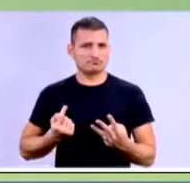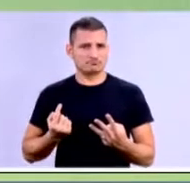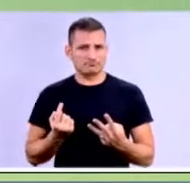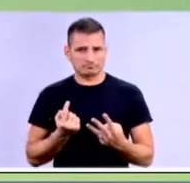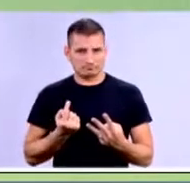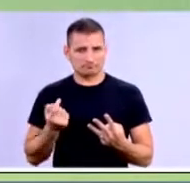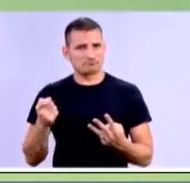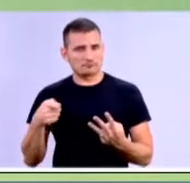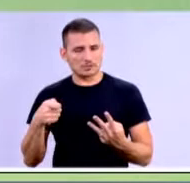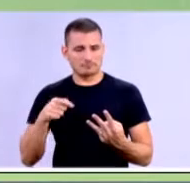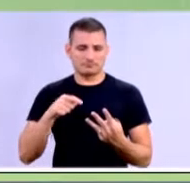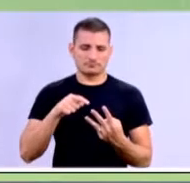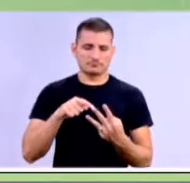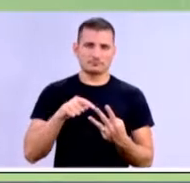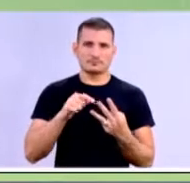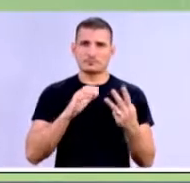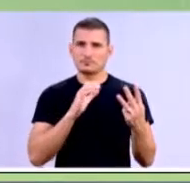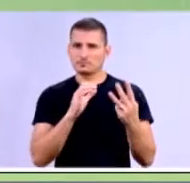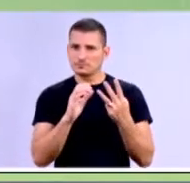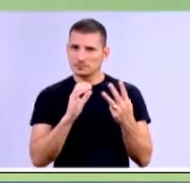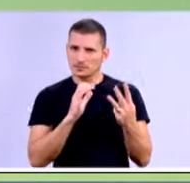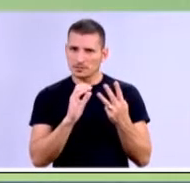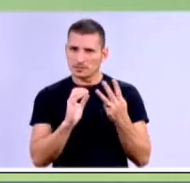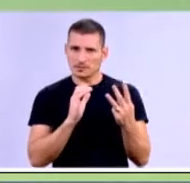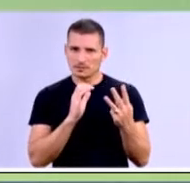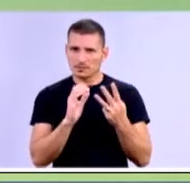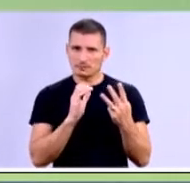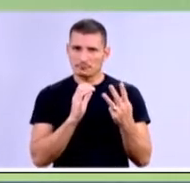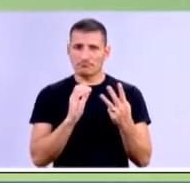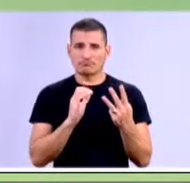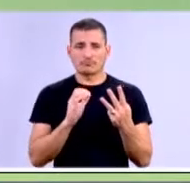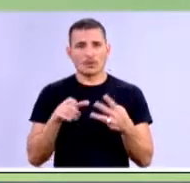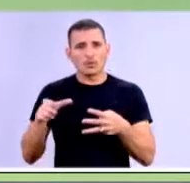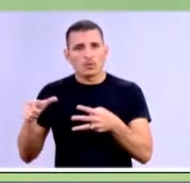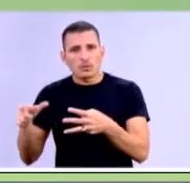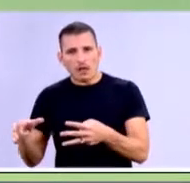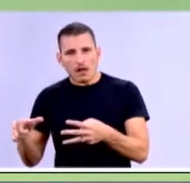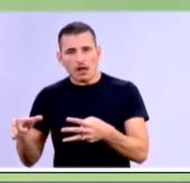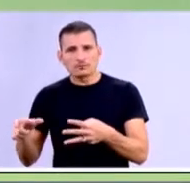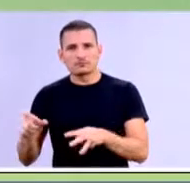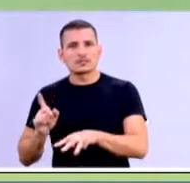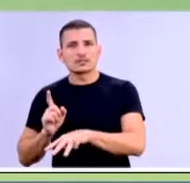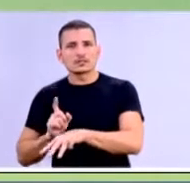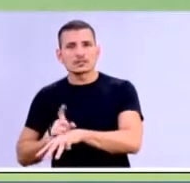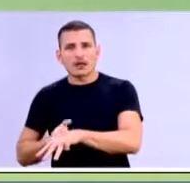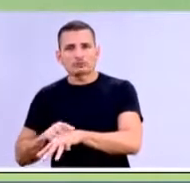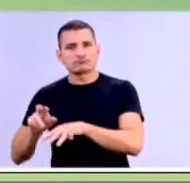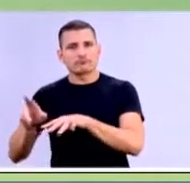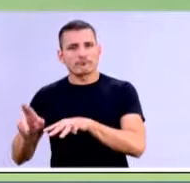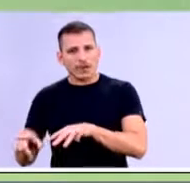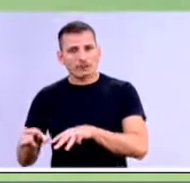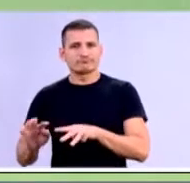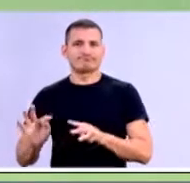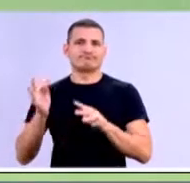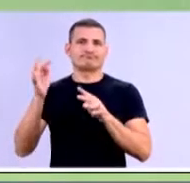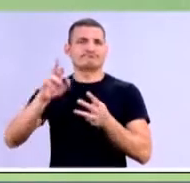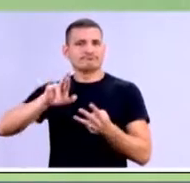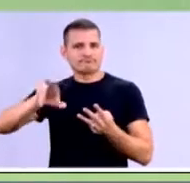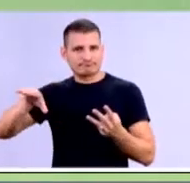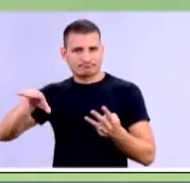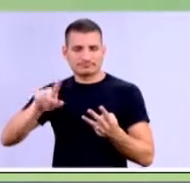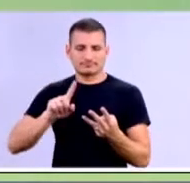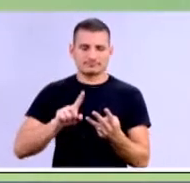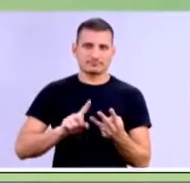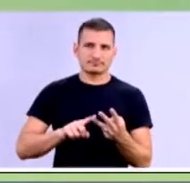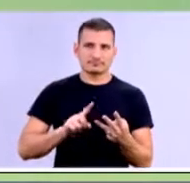comunicar-se em tempos e espaços diferentes com tecnologias diversas,